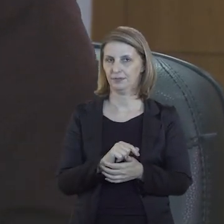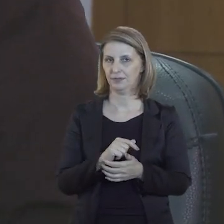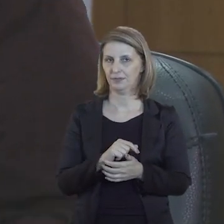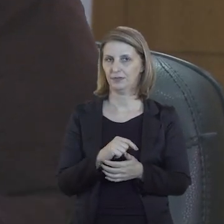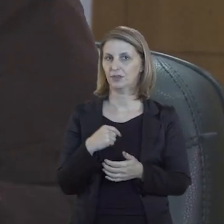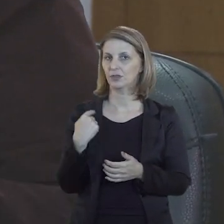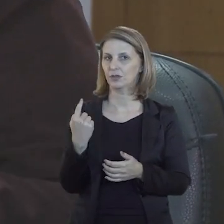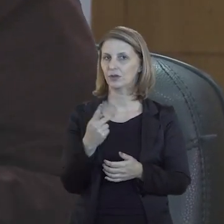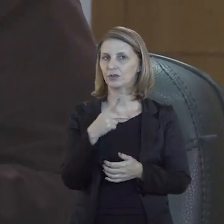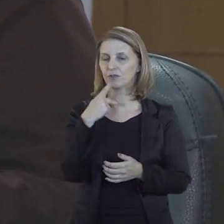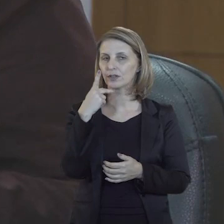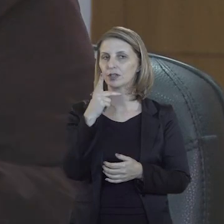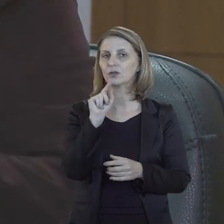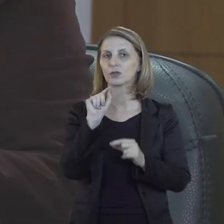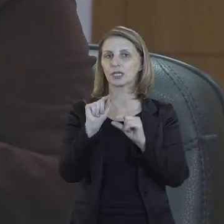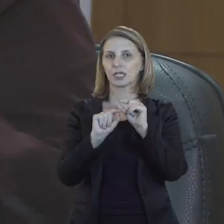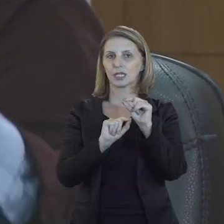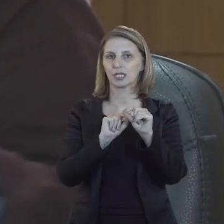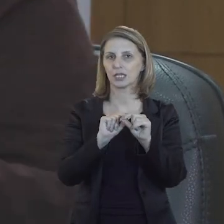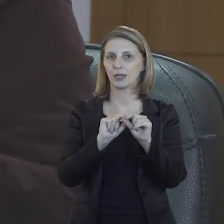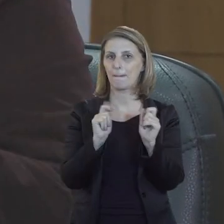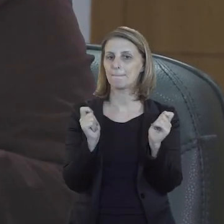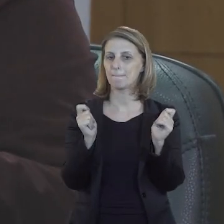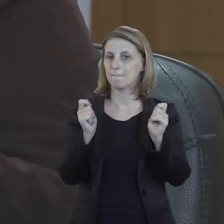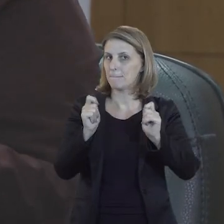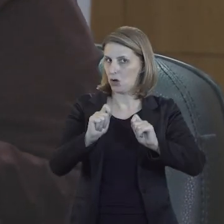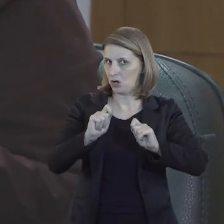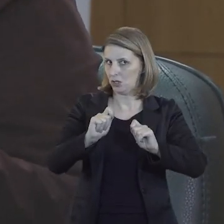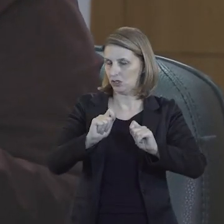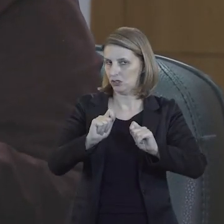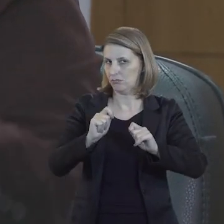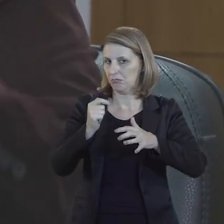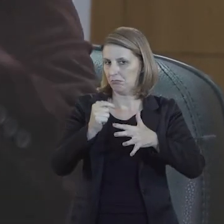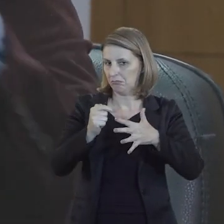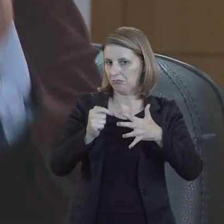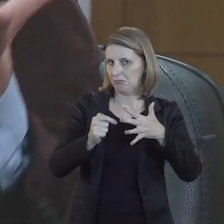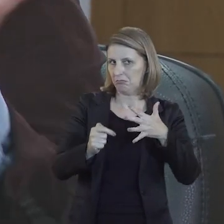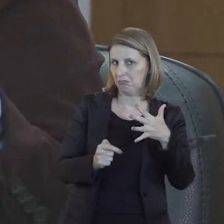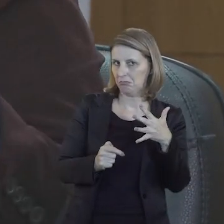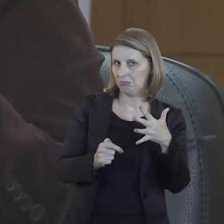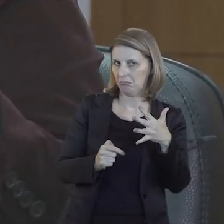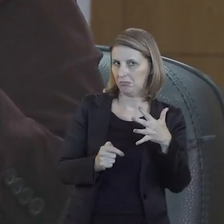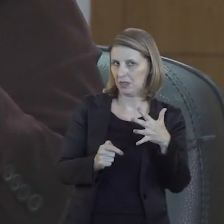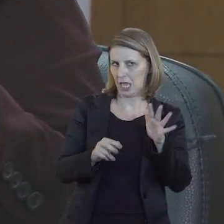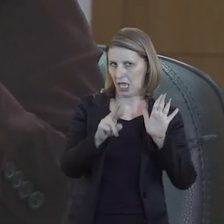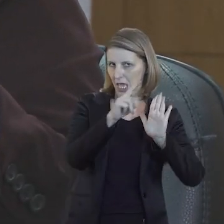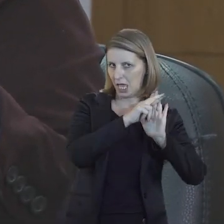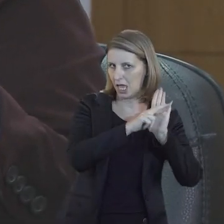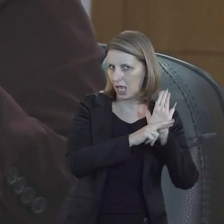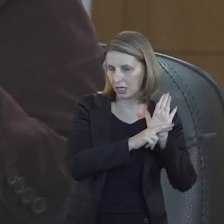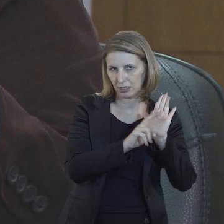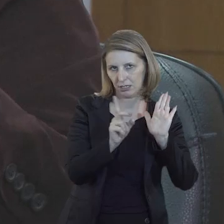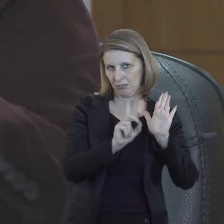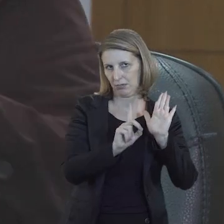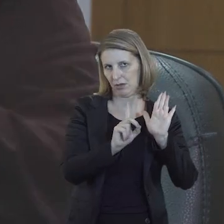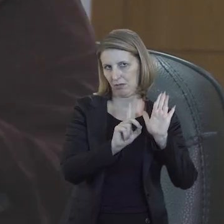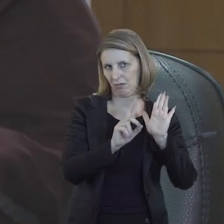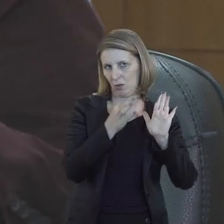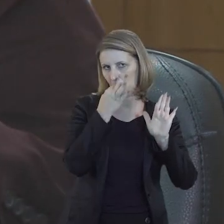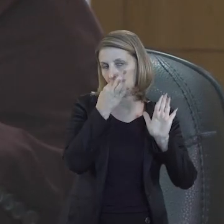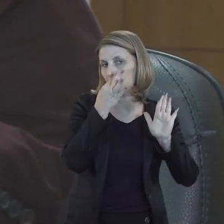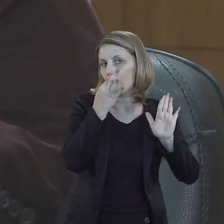pontuação. Entenda, quando nós estamos aqui falando, a gente está falando de possibilidades, né? Sim. A gente não está aqui